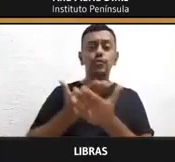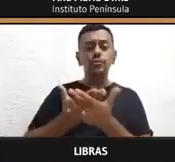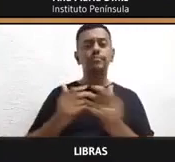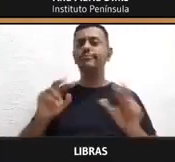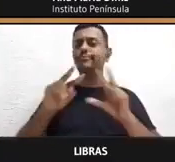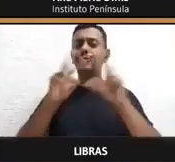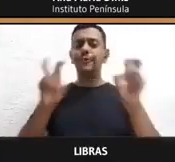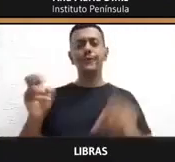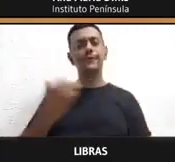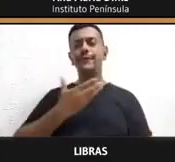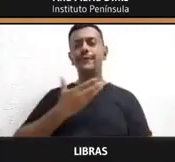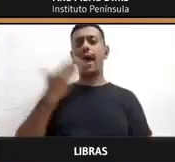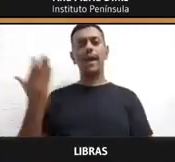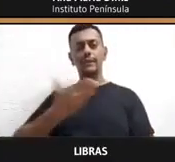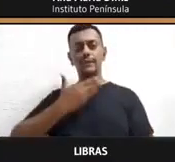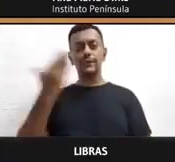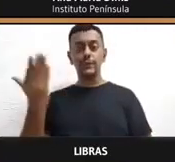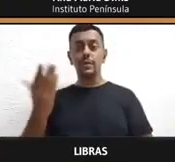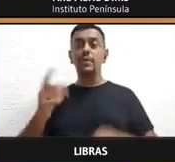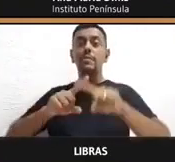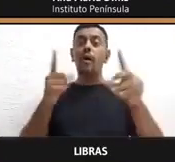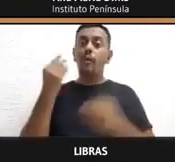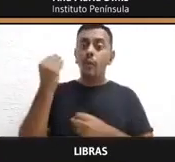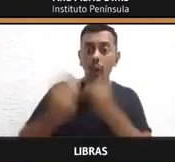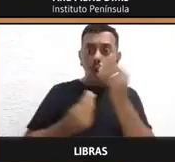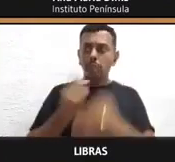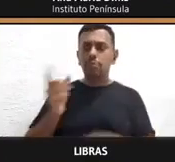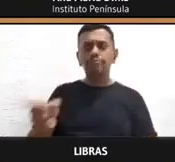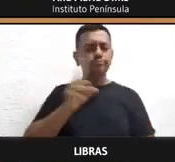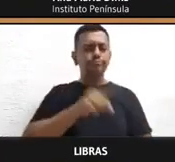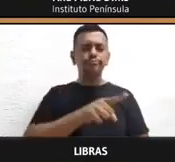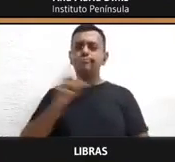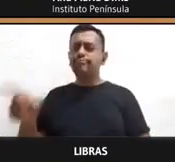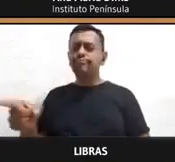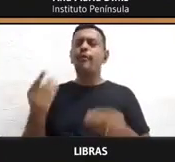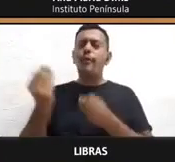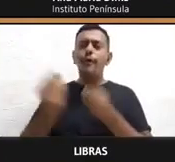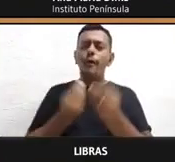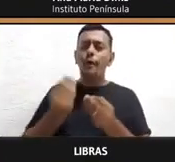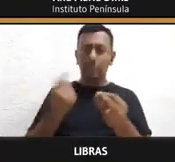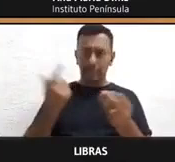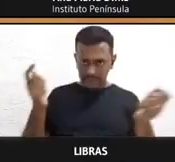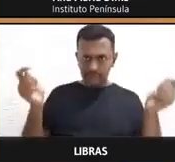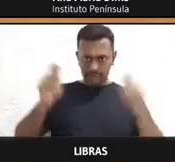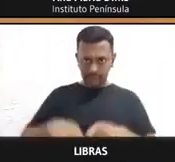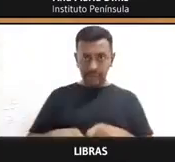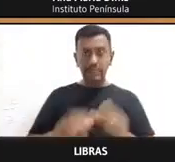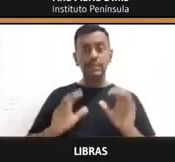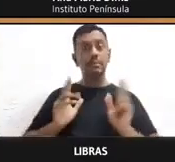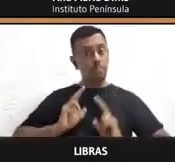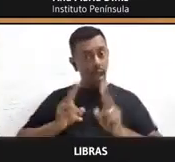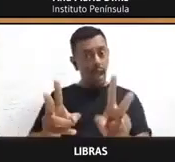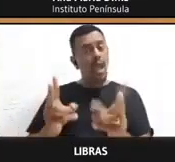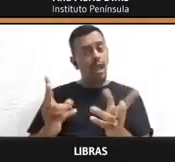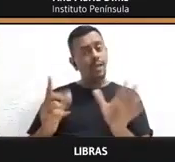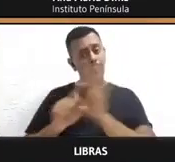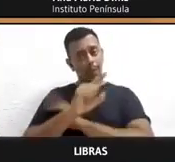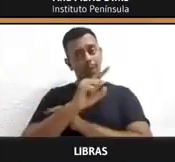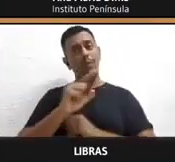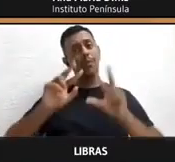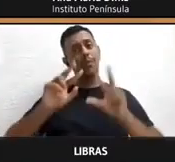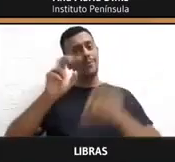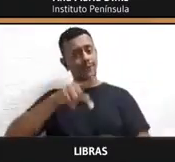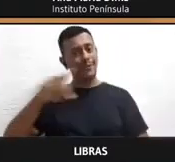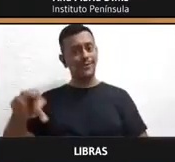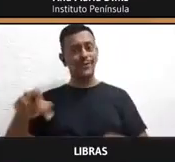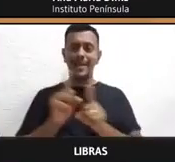Como lidar com esses dois perfis? A gente faz a mesma pergunta dos professores. A